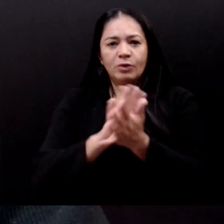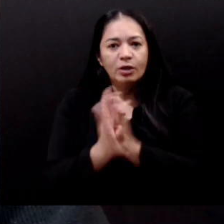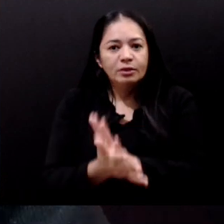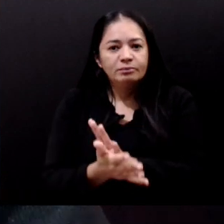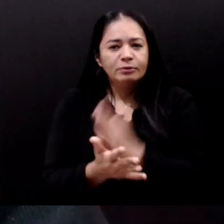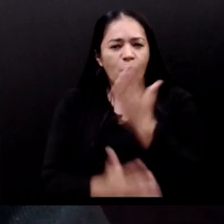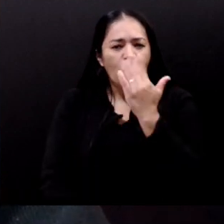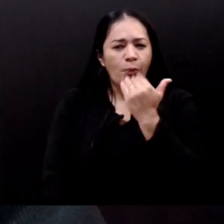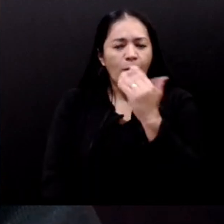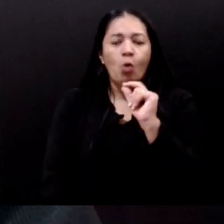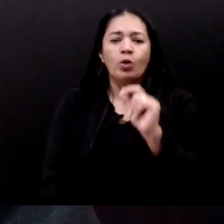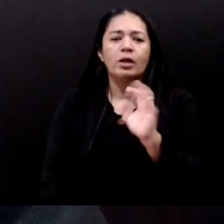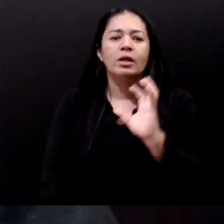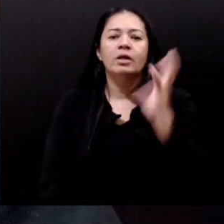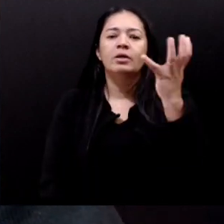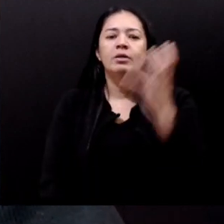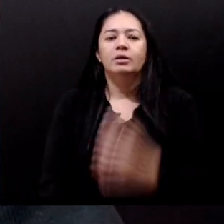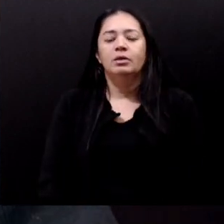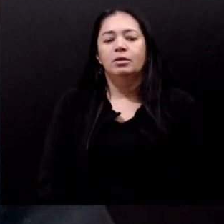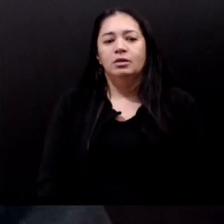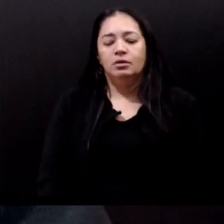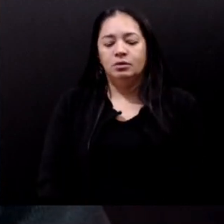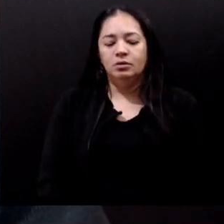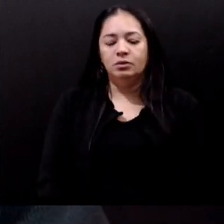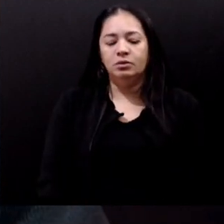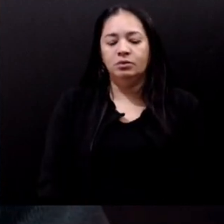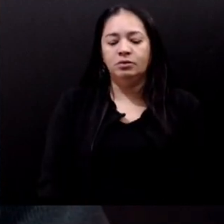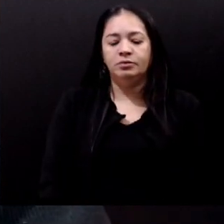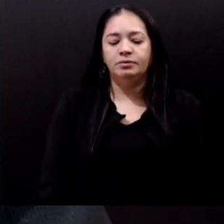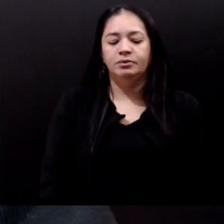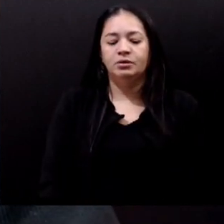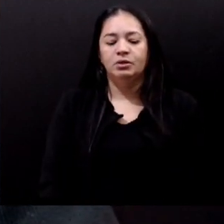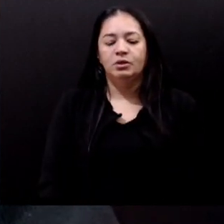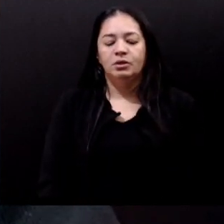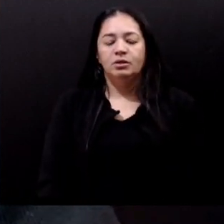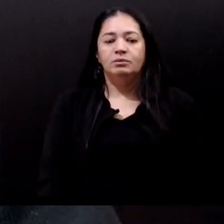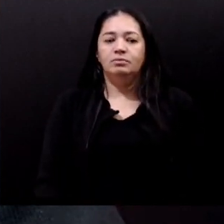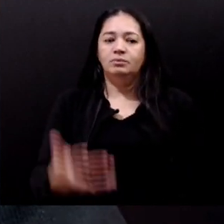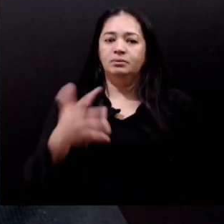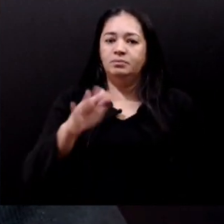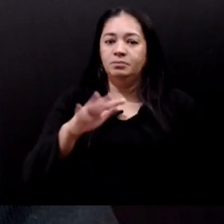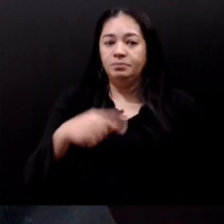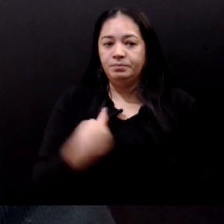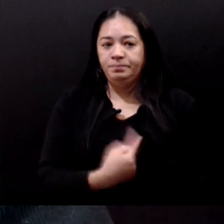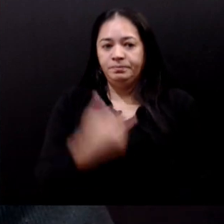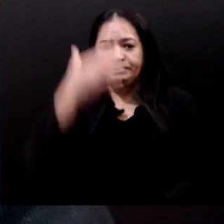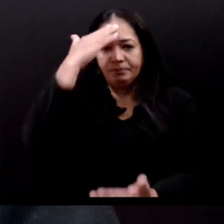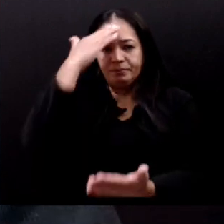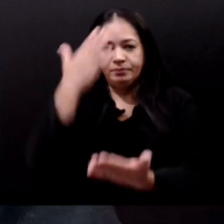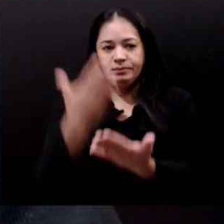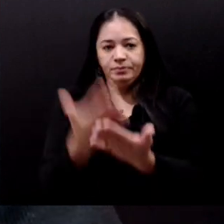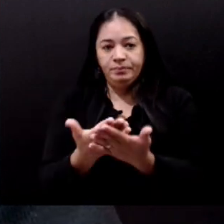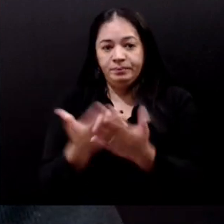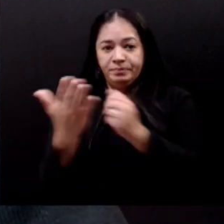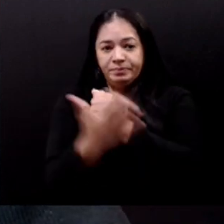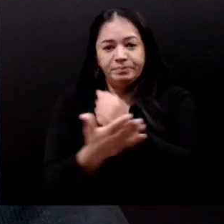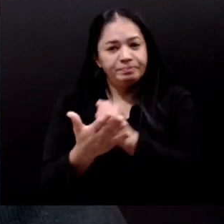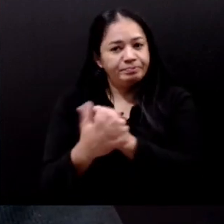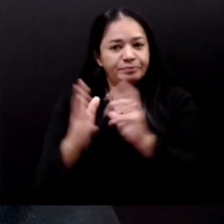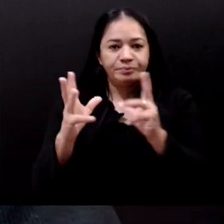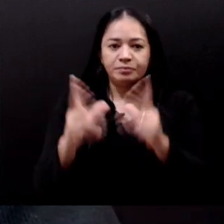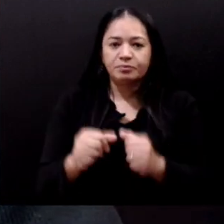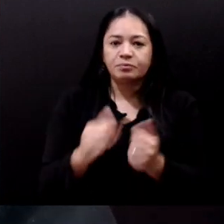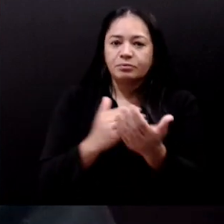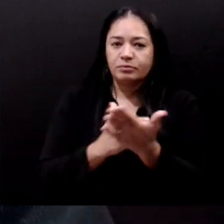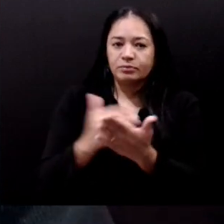acontece? Como eu falei no início, tudo Uhum, começa pelas crenças, né, as nossas uhum, crenças elas são bases de tudo, né, ela começa na sua cultura familiar,